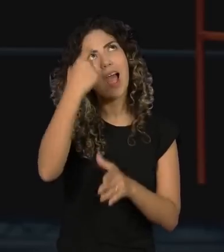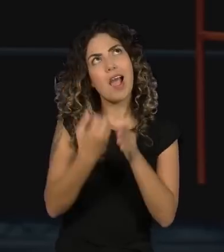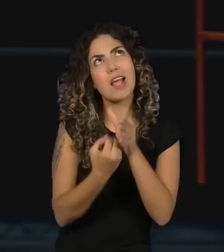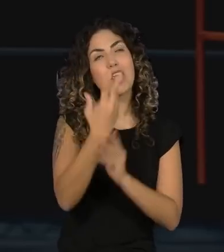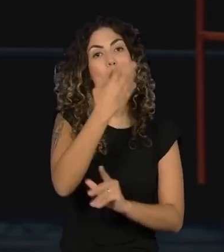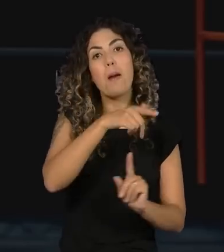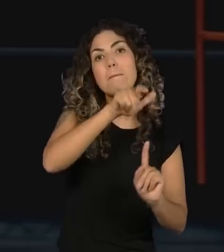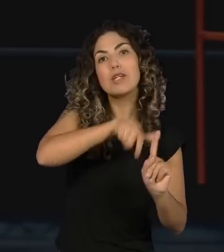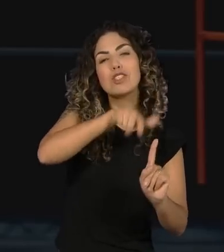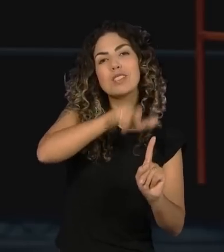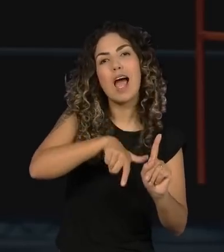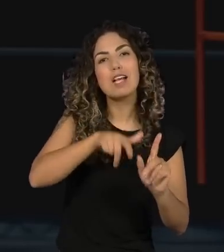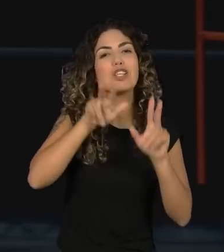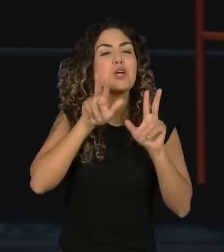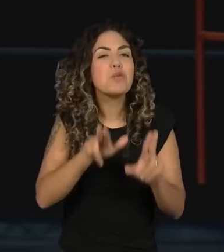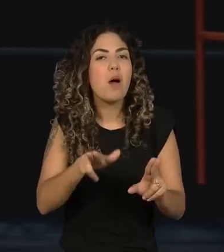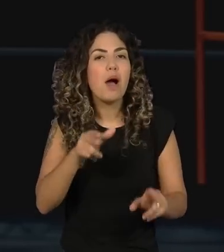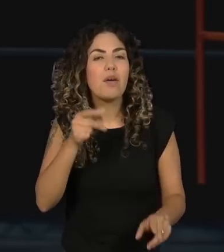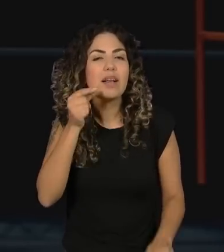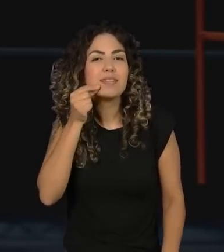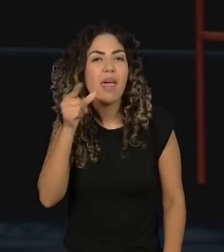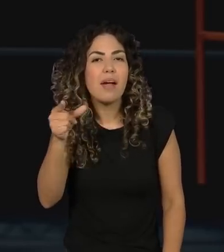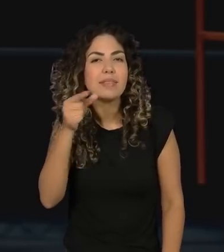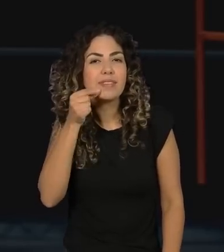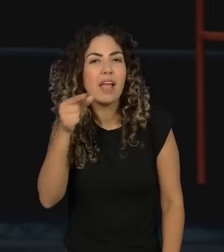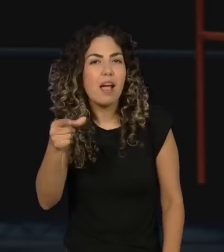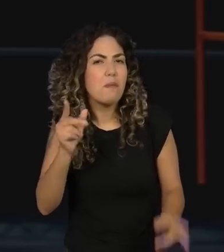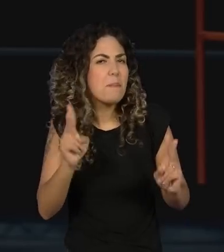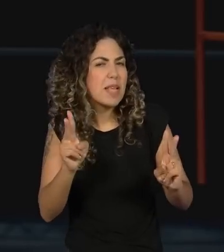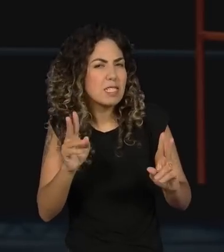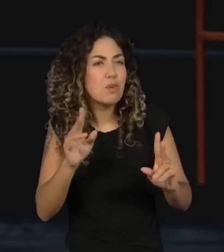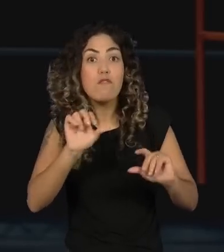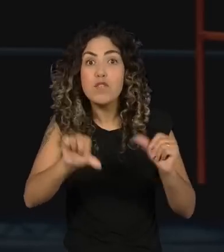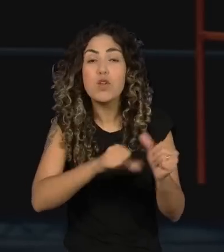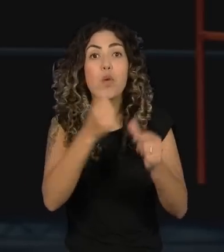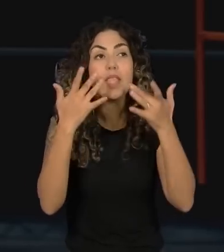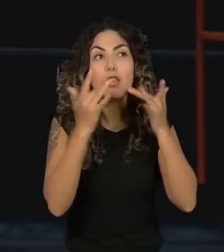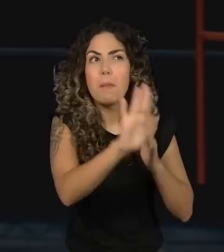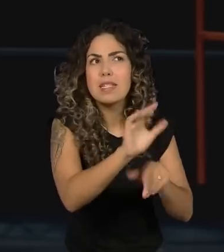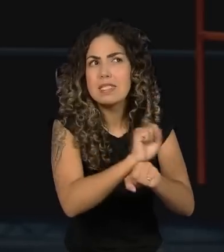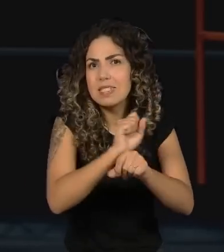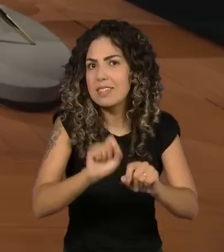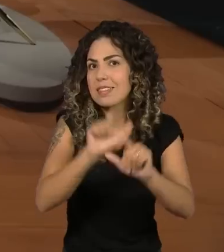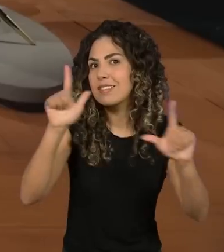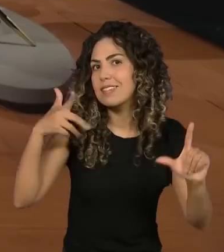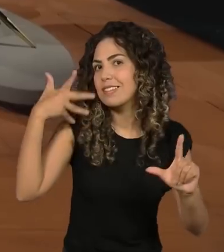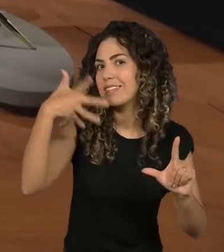virando um espetáculo teatral, né? Mas antes da gente falar sobre isso, olha só quem te mandou uma mensagem.